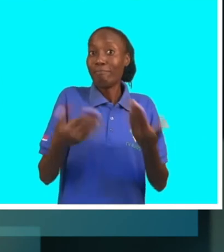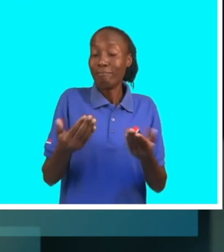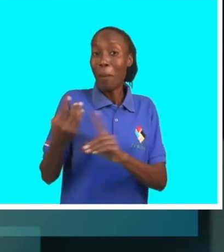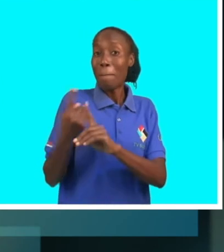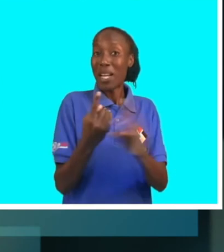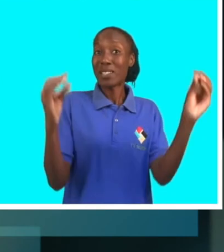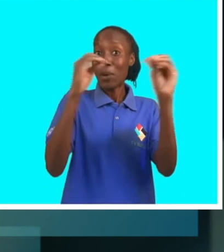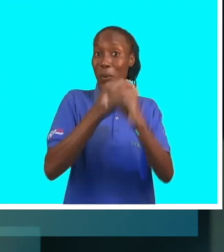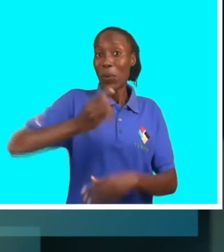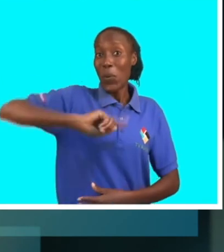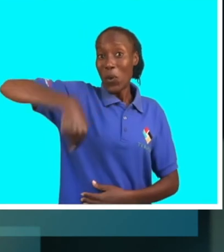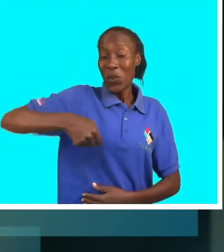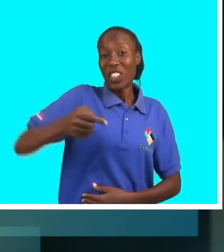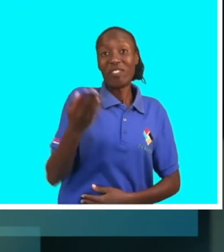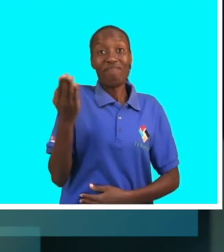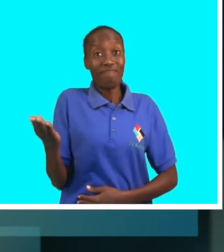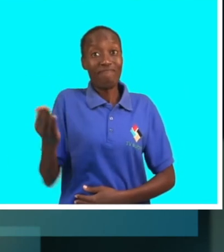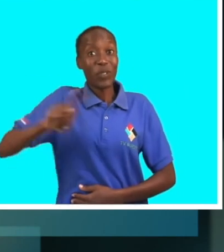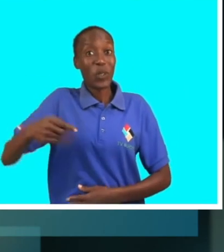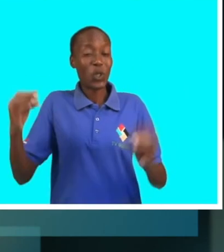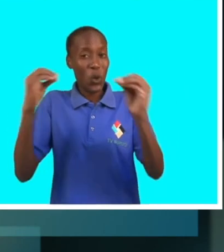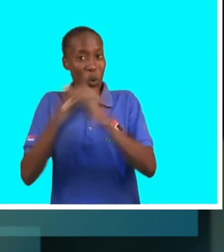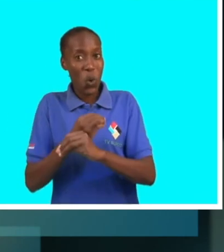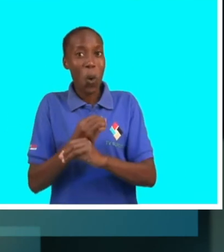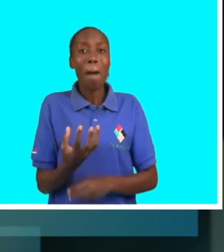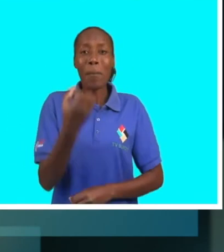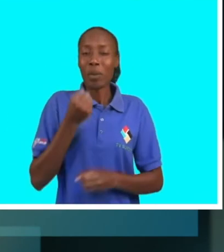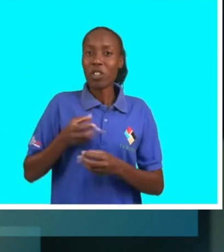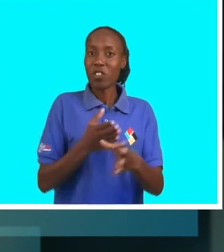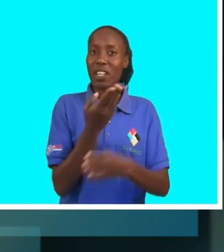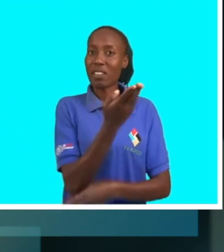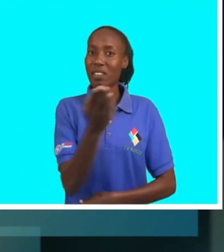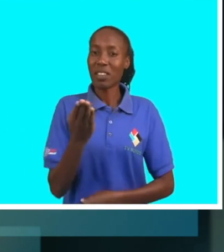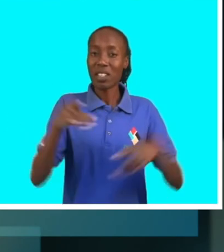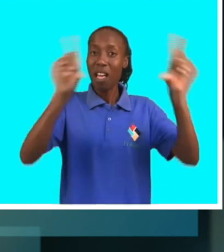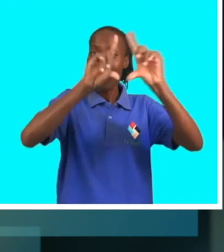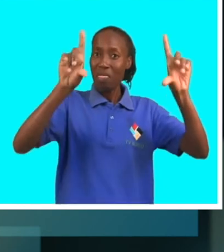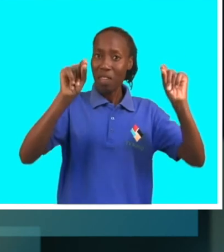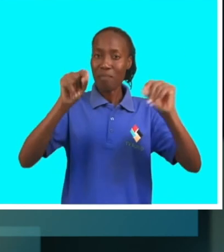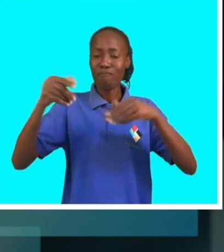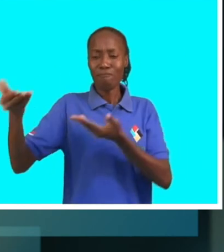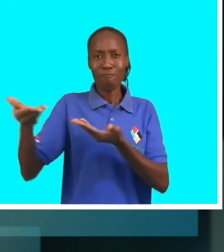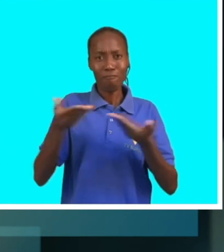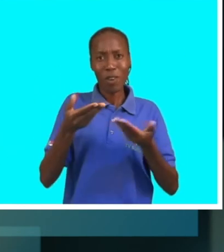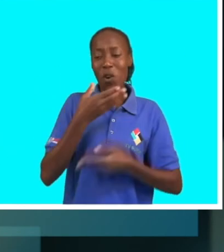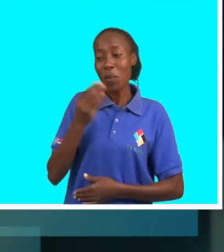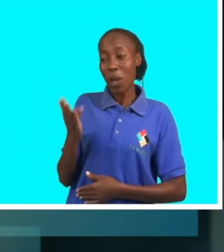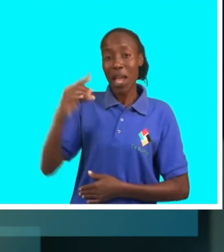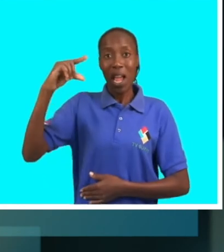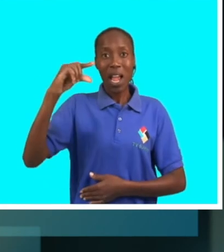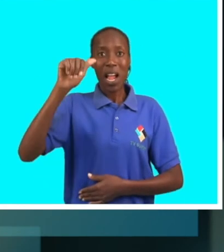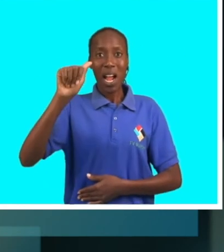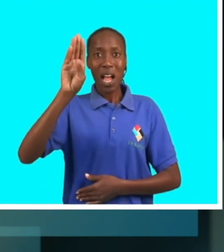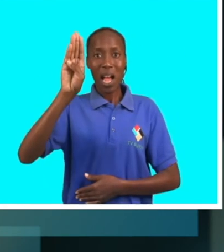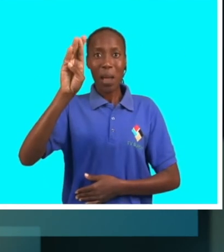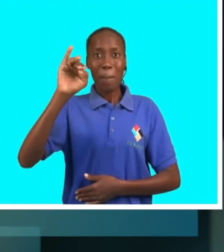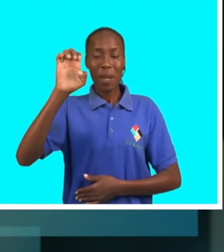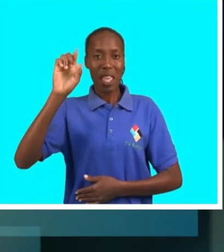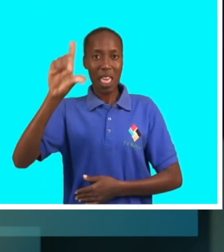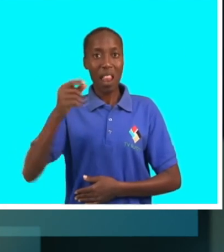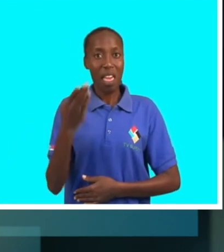Nada para nós, sem nós. Para falar deste tema, convidamos Gabriel de Barros, que ele é